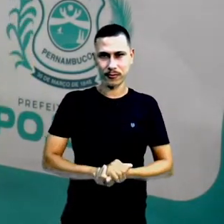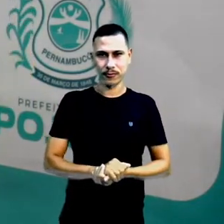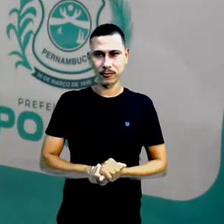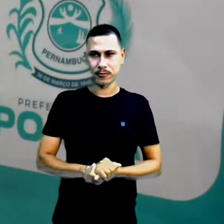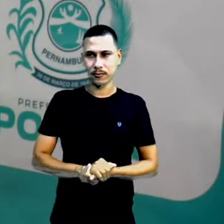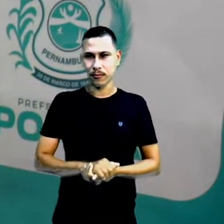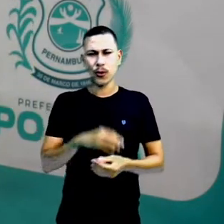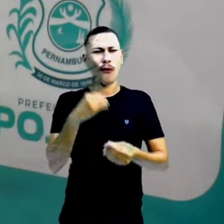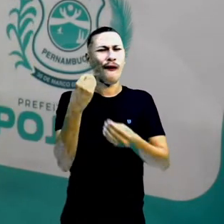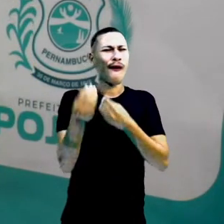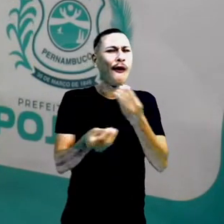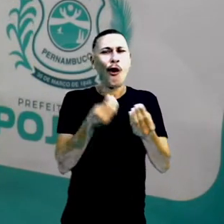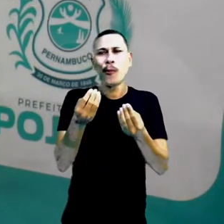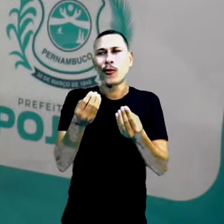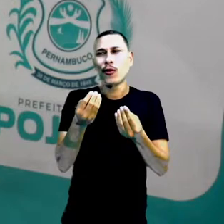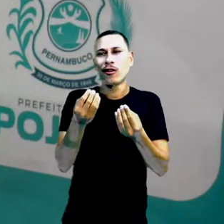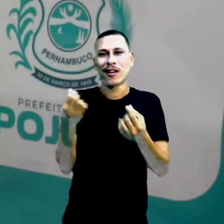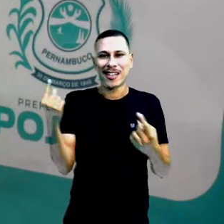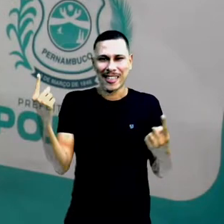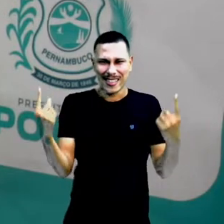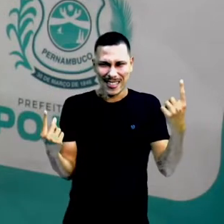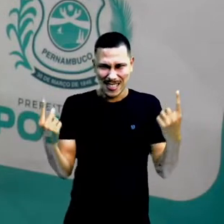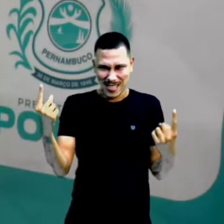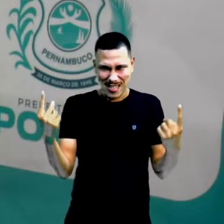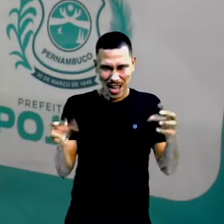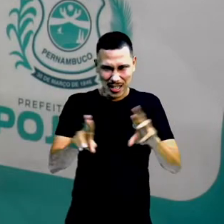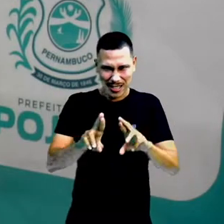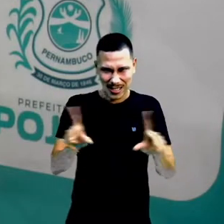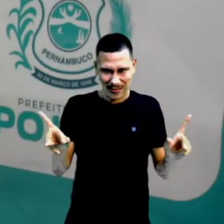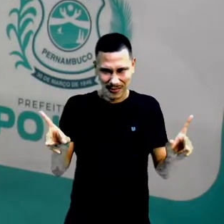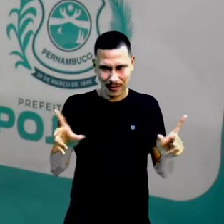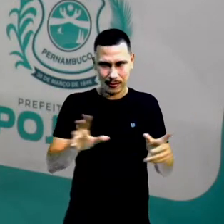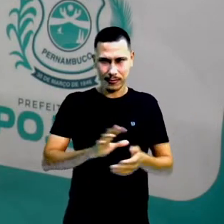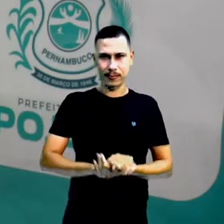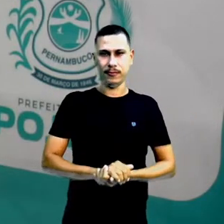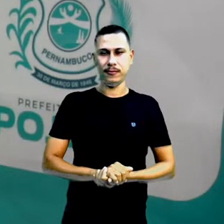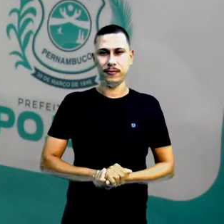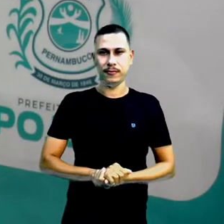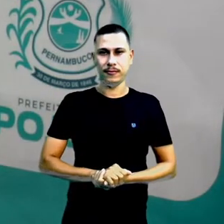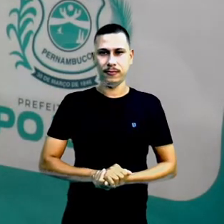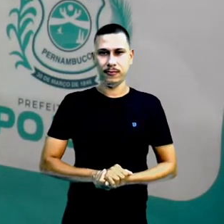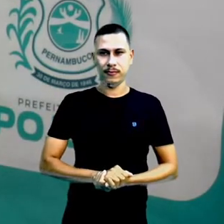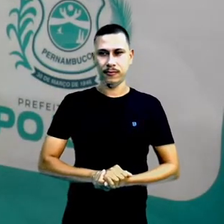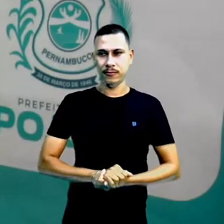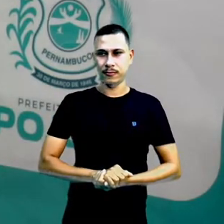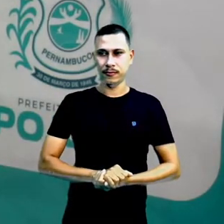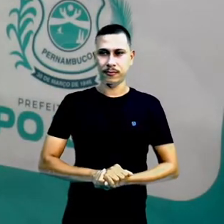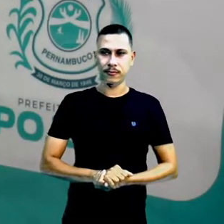Como é que é essas operações inversas? Como se dá essas operações inversas?